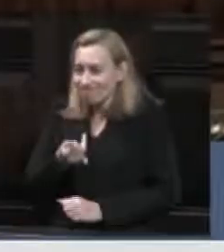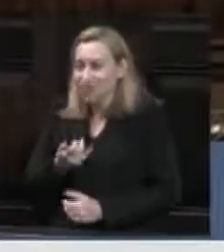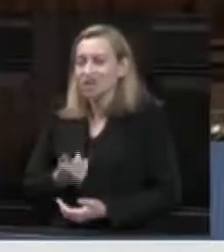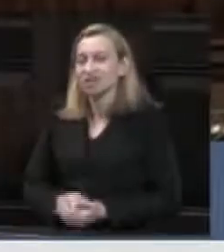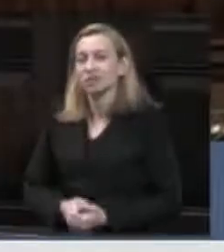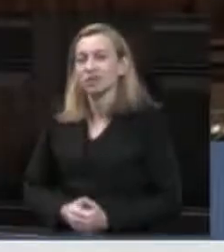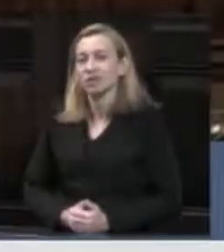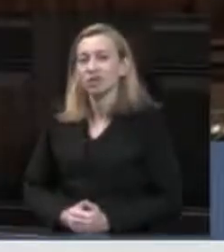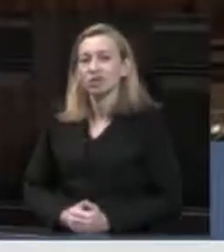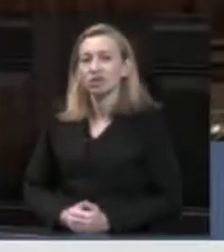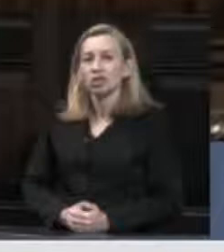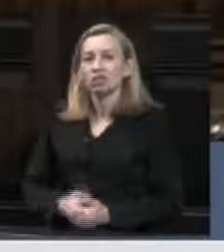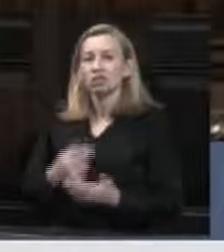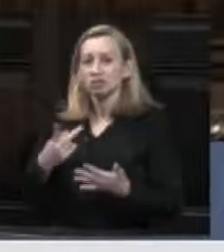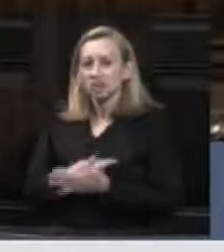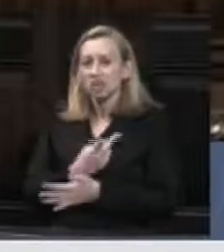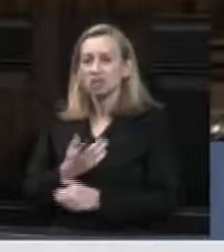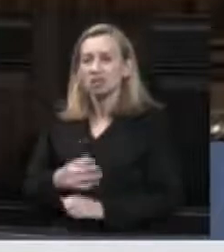ilustração